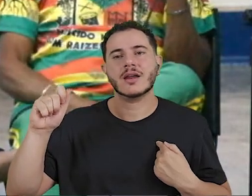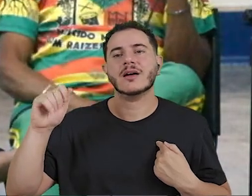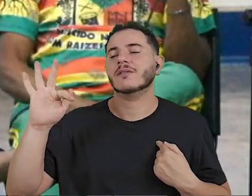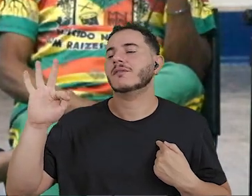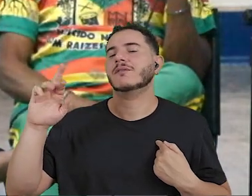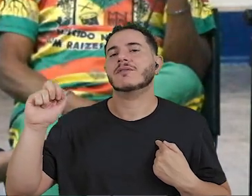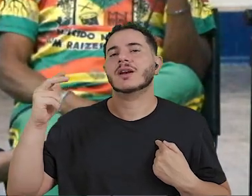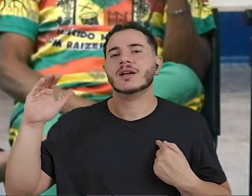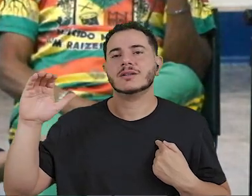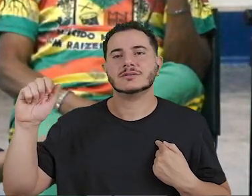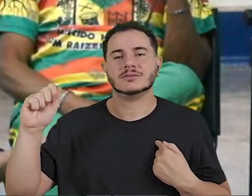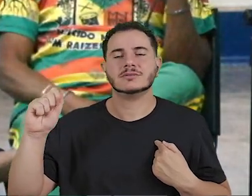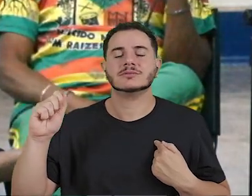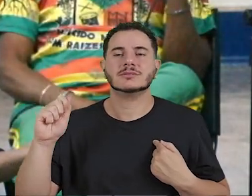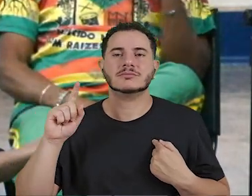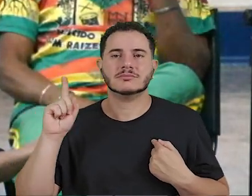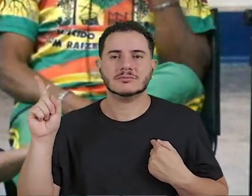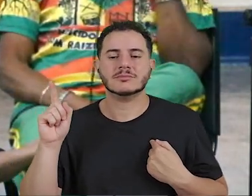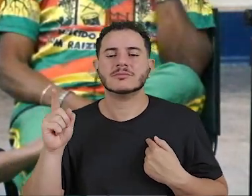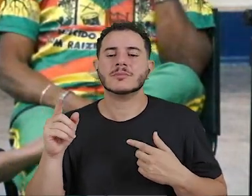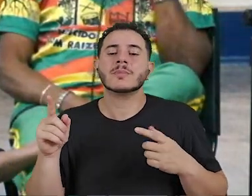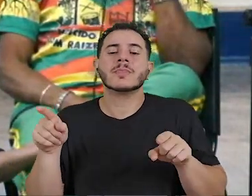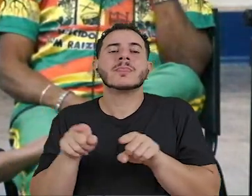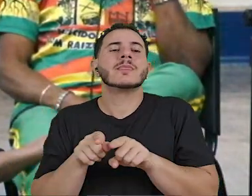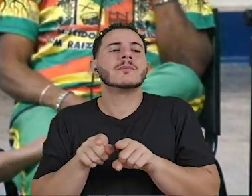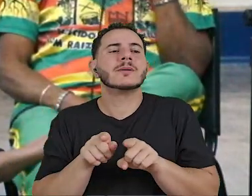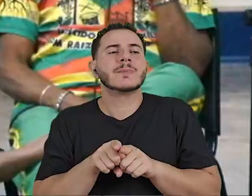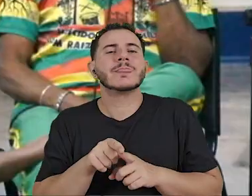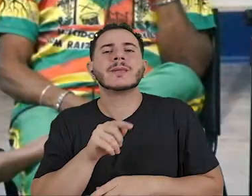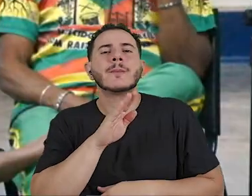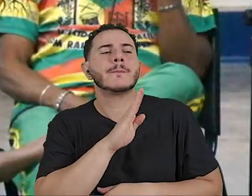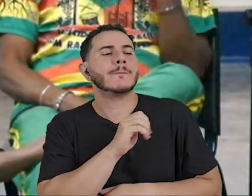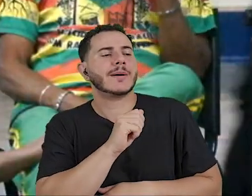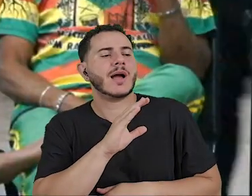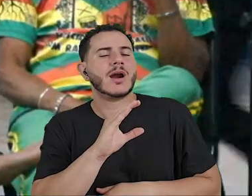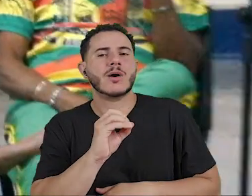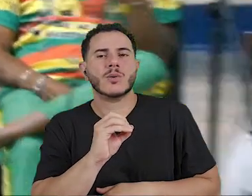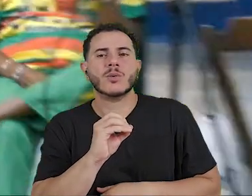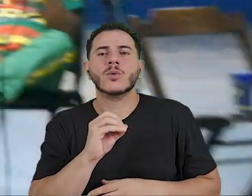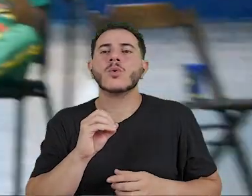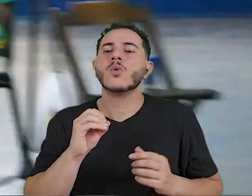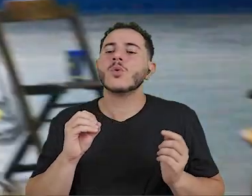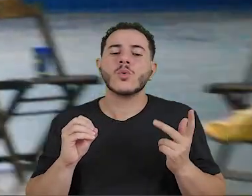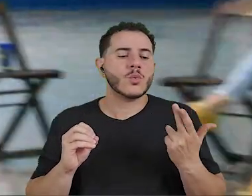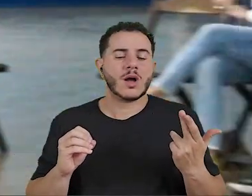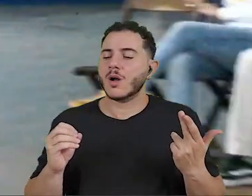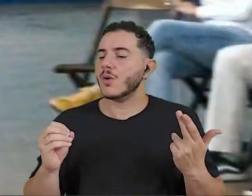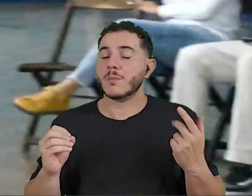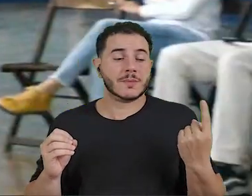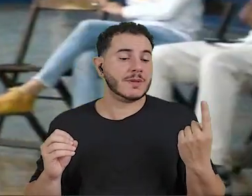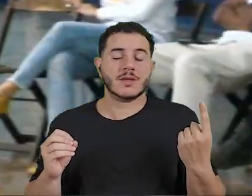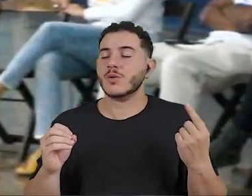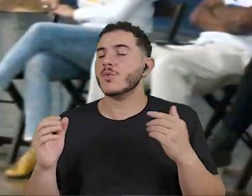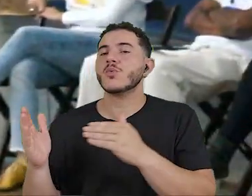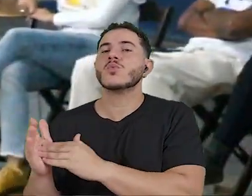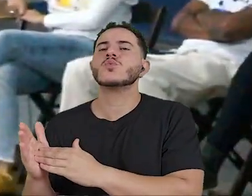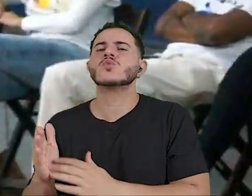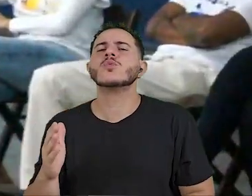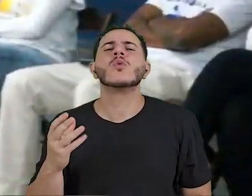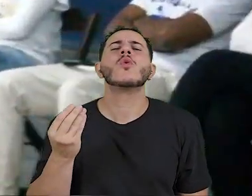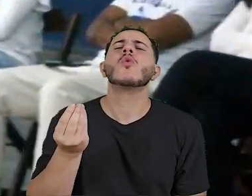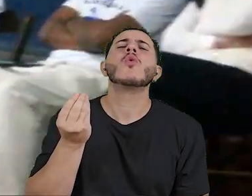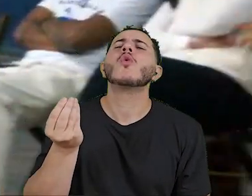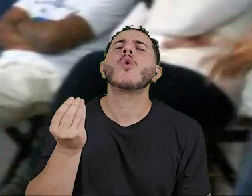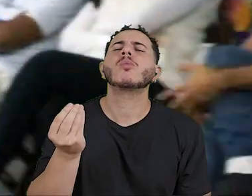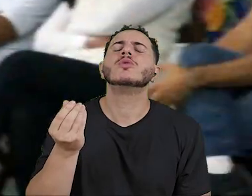só aproveitar que você falou do baque do primeiro era igual ao baque do último. E uma coisa que me veio à cabeça, que eu já tinha pensado, se você pode falar como